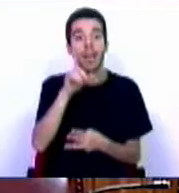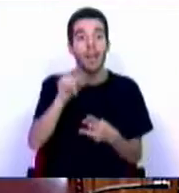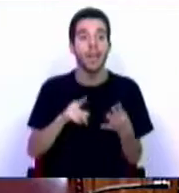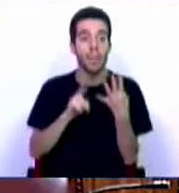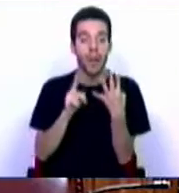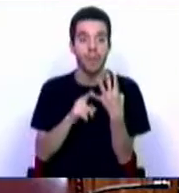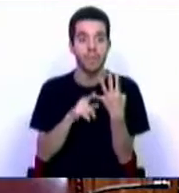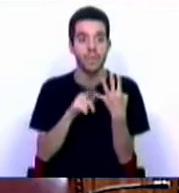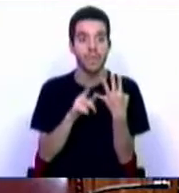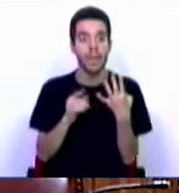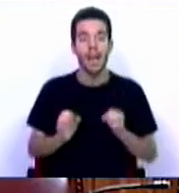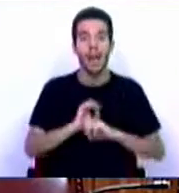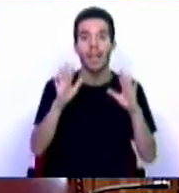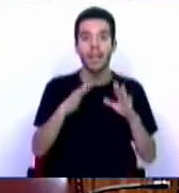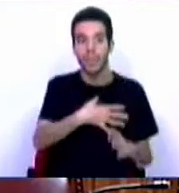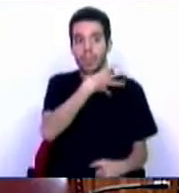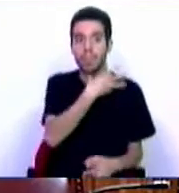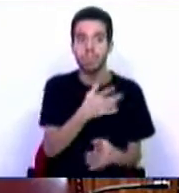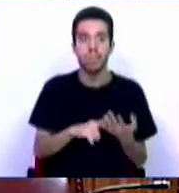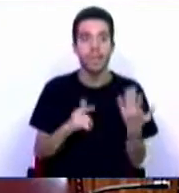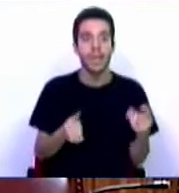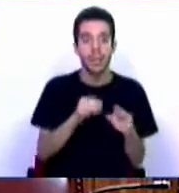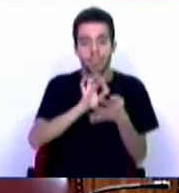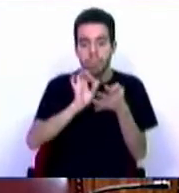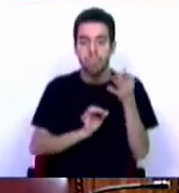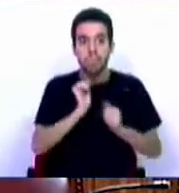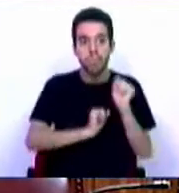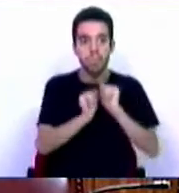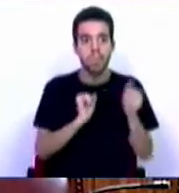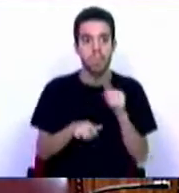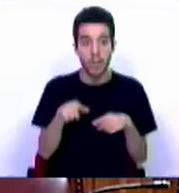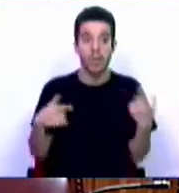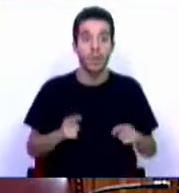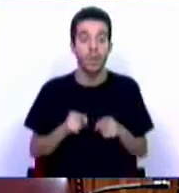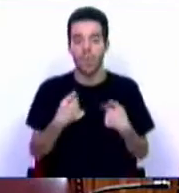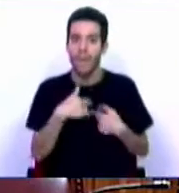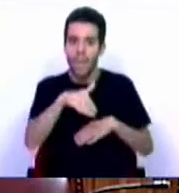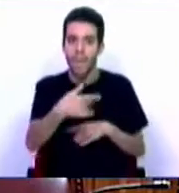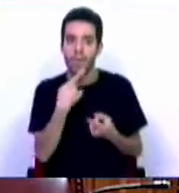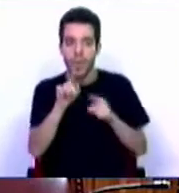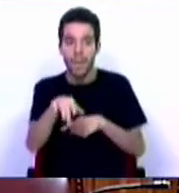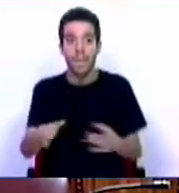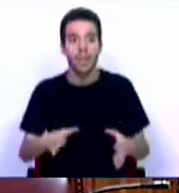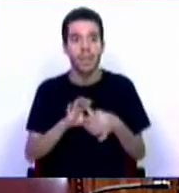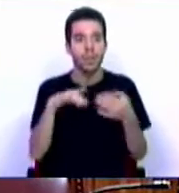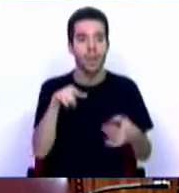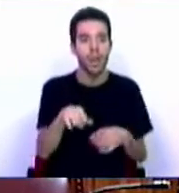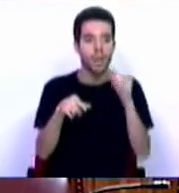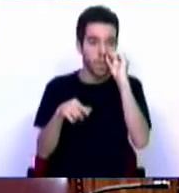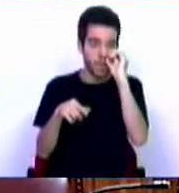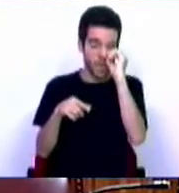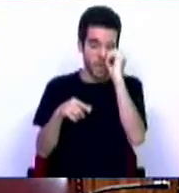um quarto aspecto, a clarificação de aspectos deste regime, nomeadamente, e depois terei a oportunidade de regressar a isso, quanto à natureza das instituições,